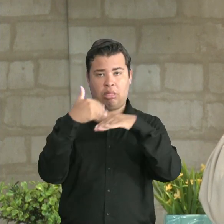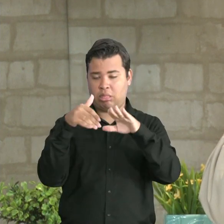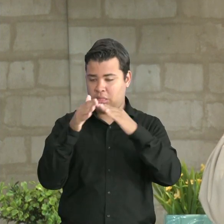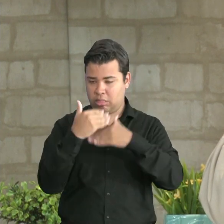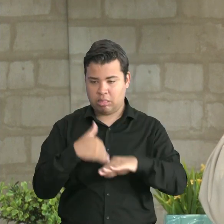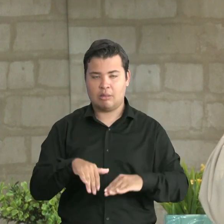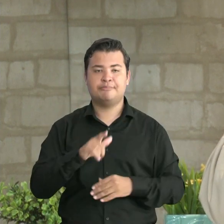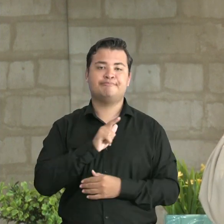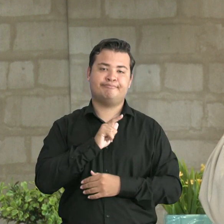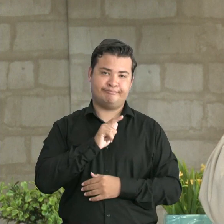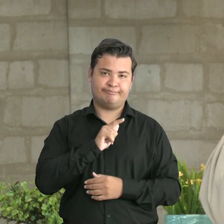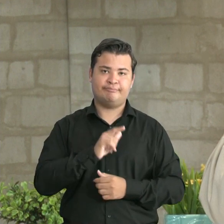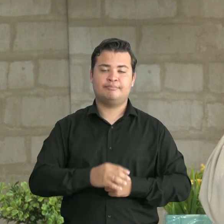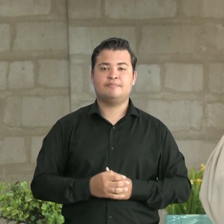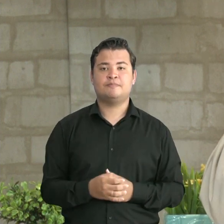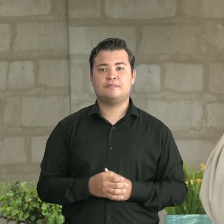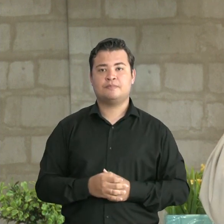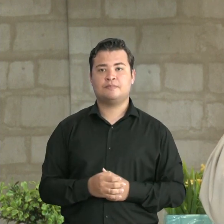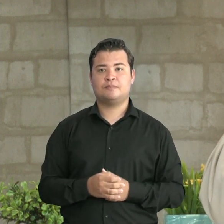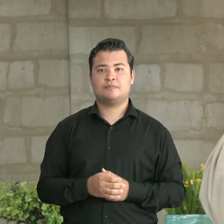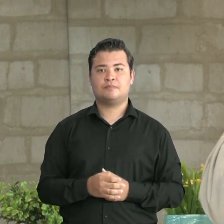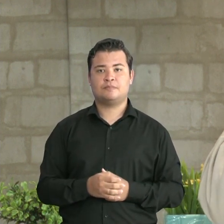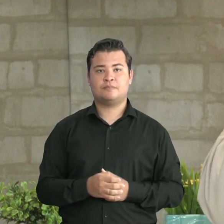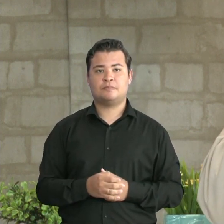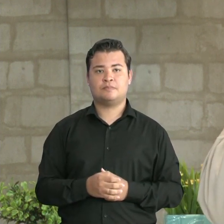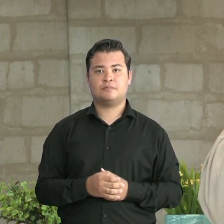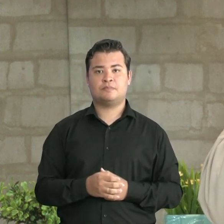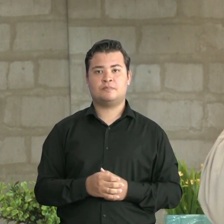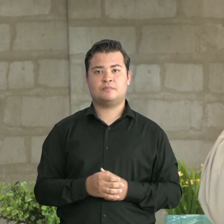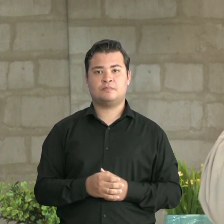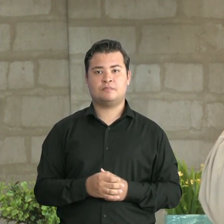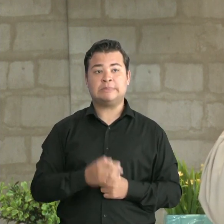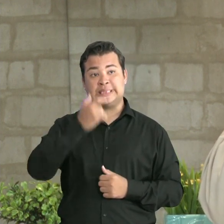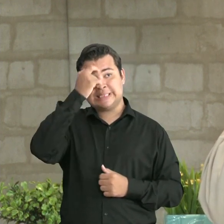níveis, não é? de cidadania, em muitos níveis de